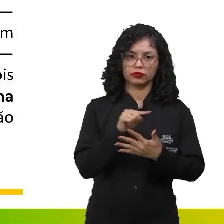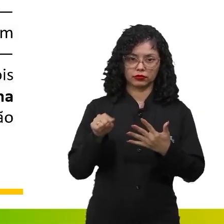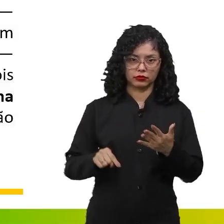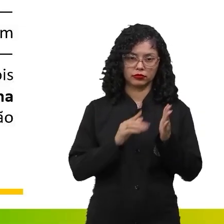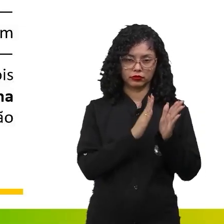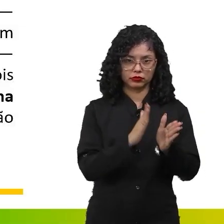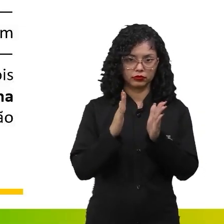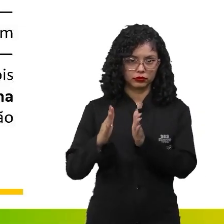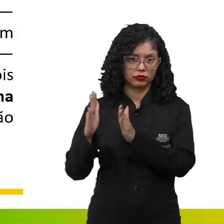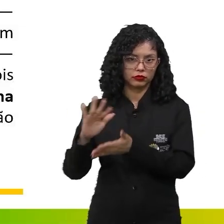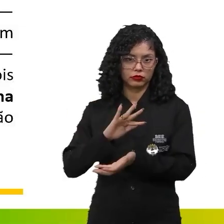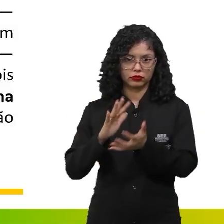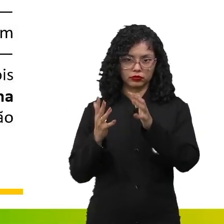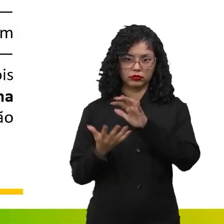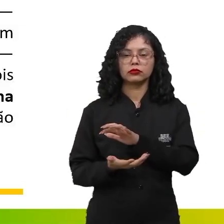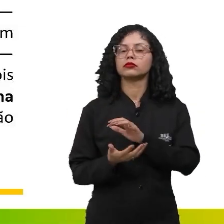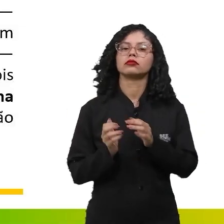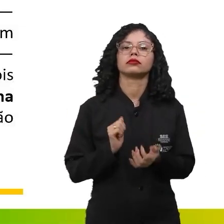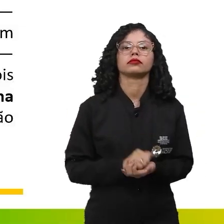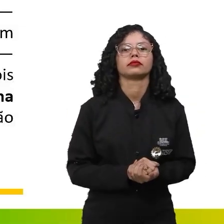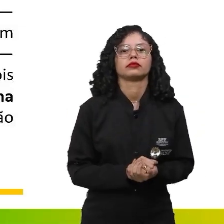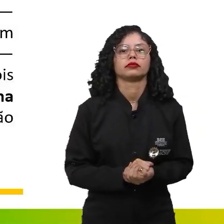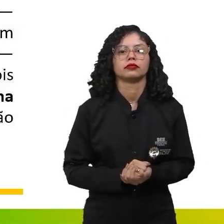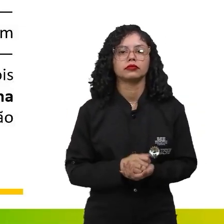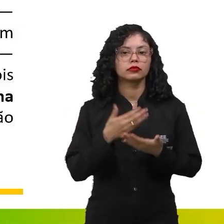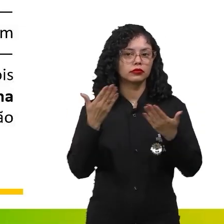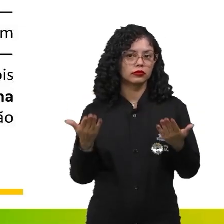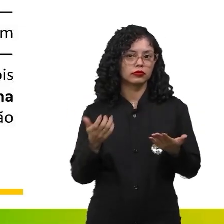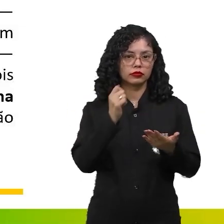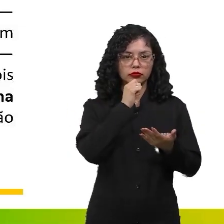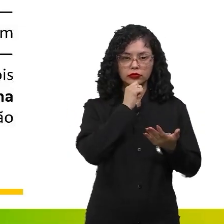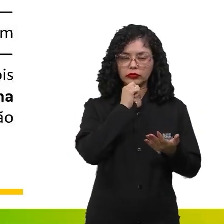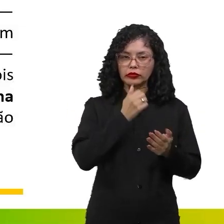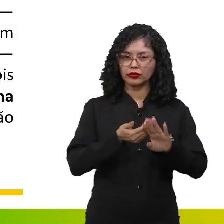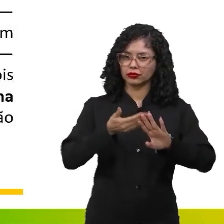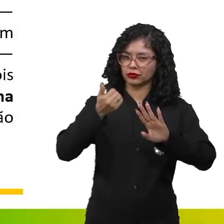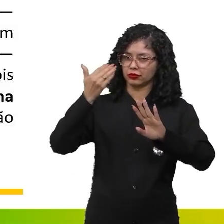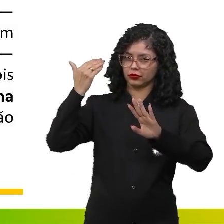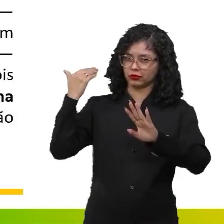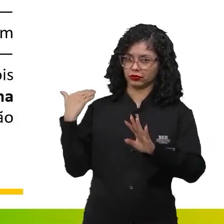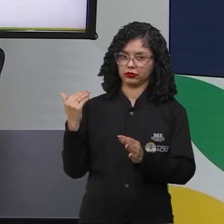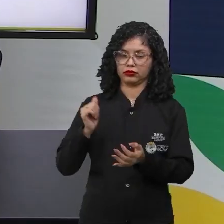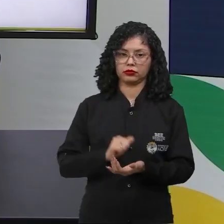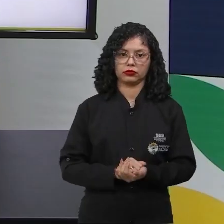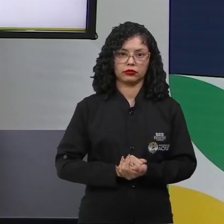em várias partes do mundo. Pessoal, então, desde